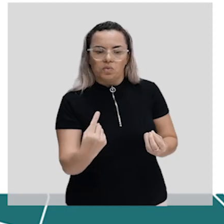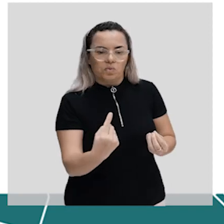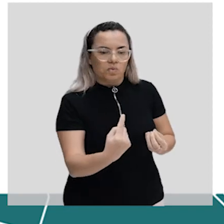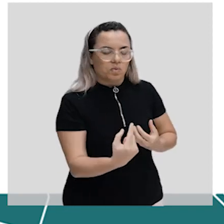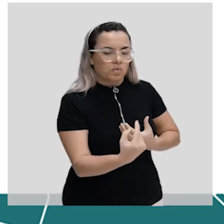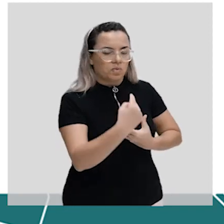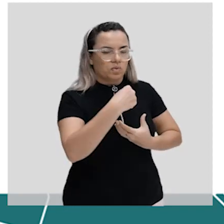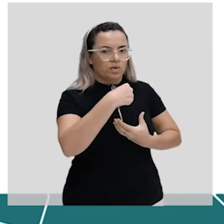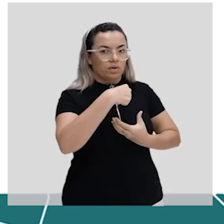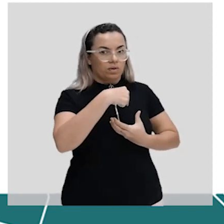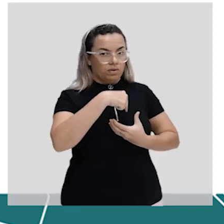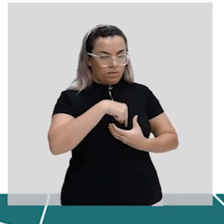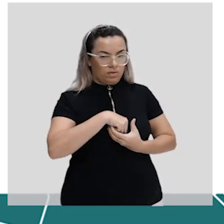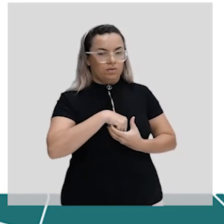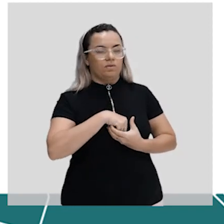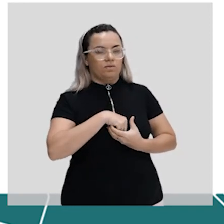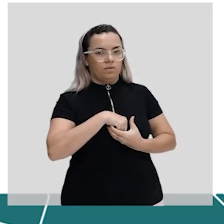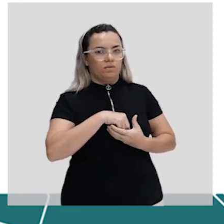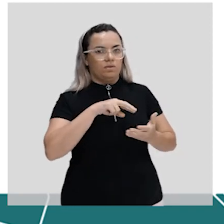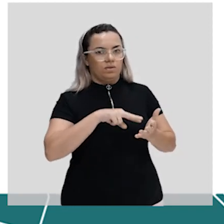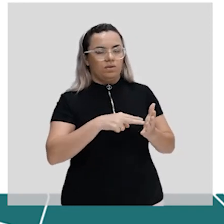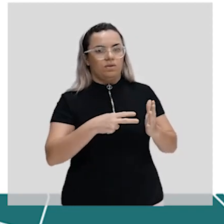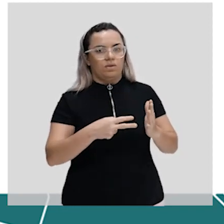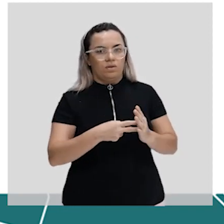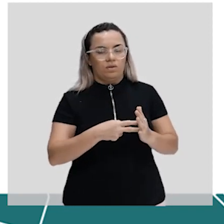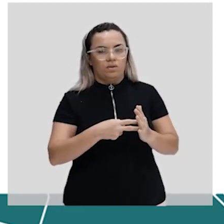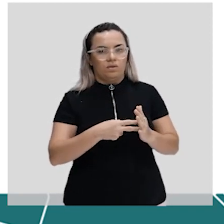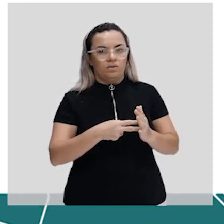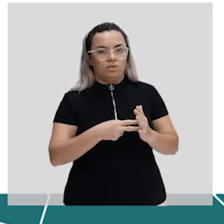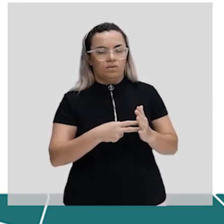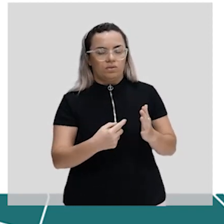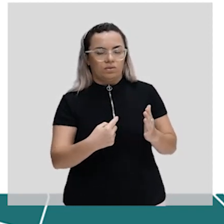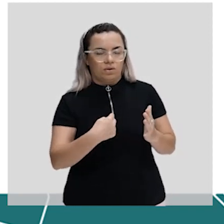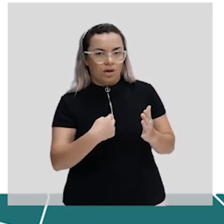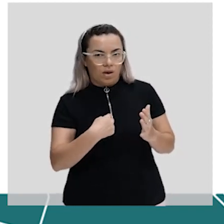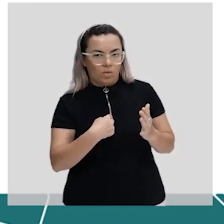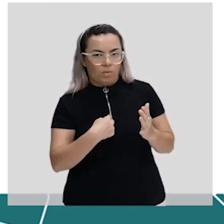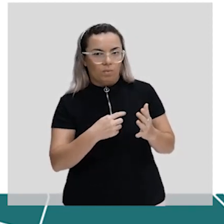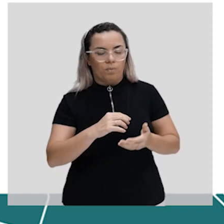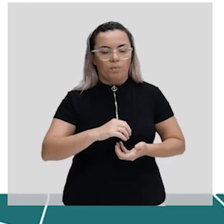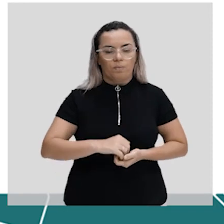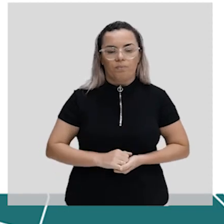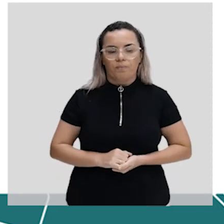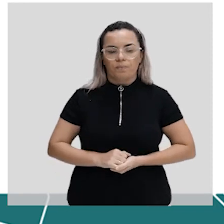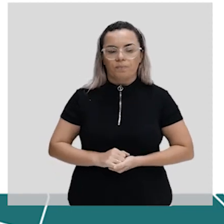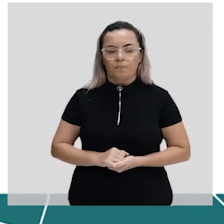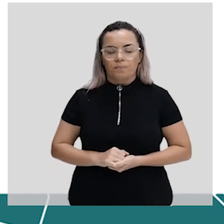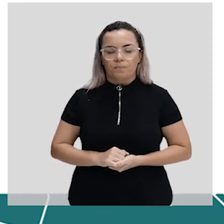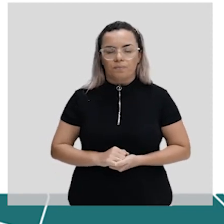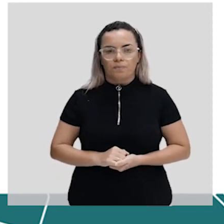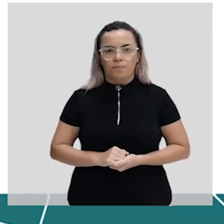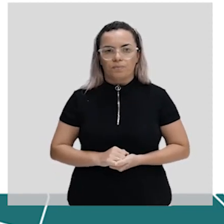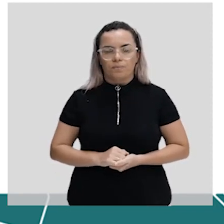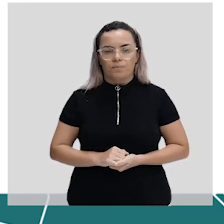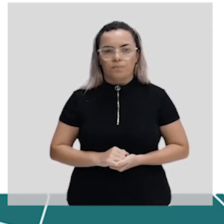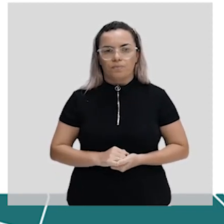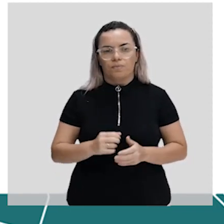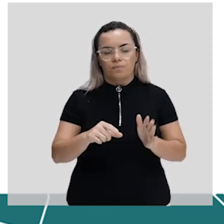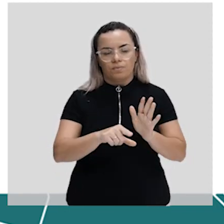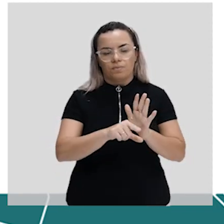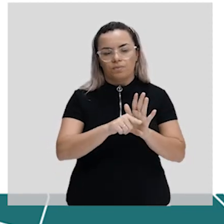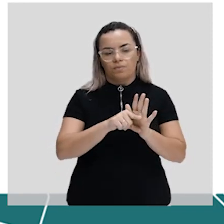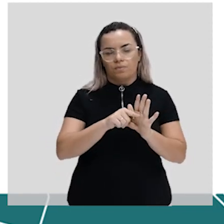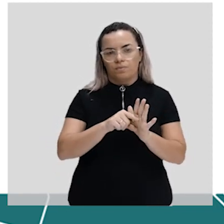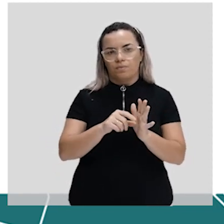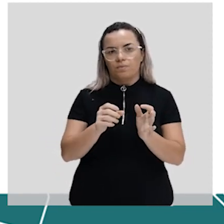individualismo, no sentido de sentimentos individuais, tá? Não no sentido do egoísmo. E para fechar aqui essa estrofe, que é